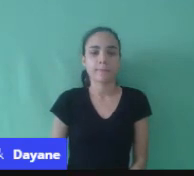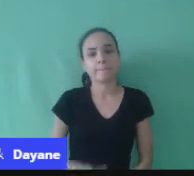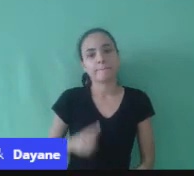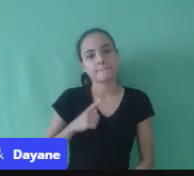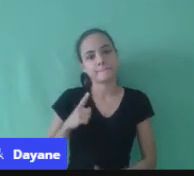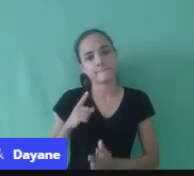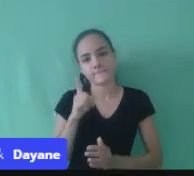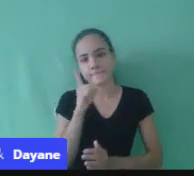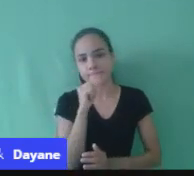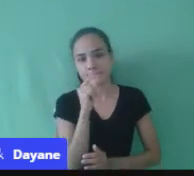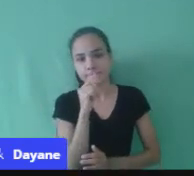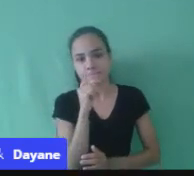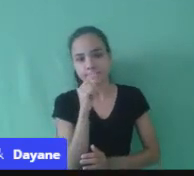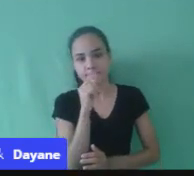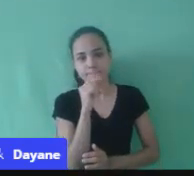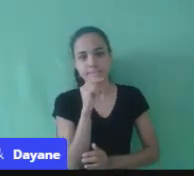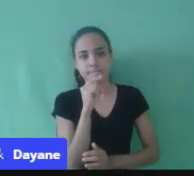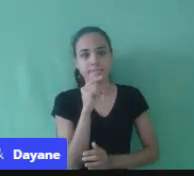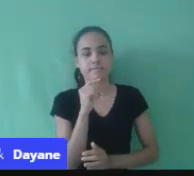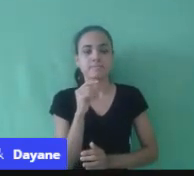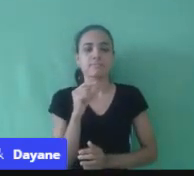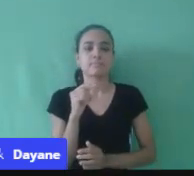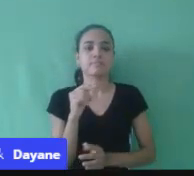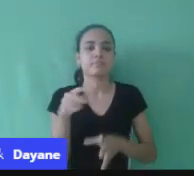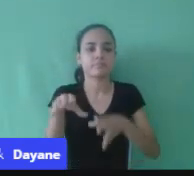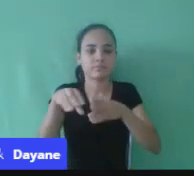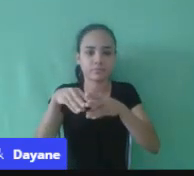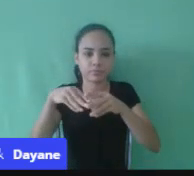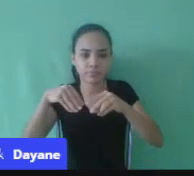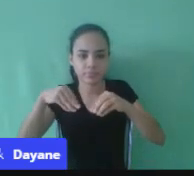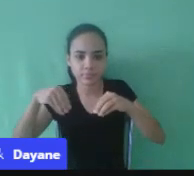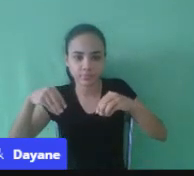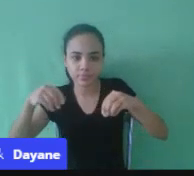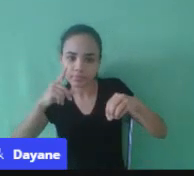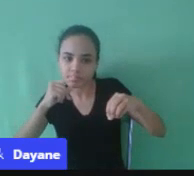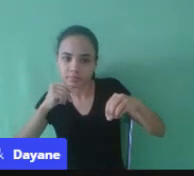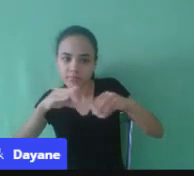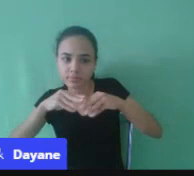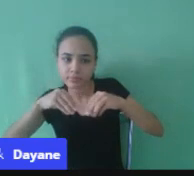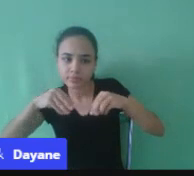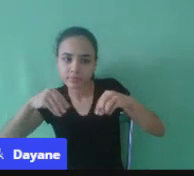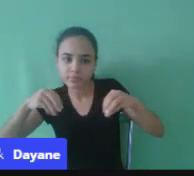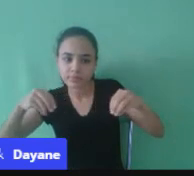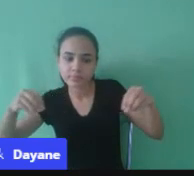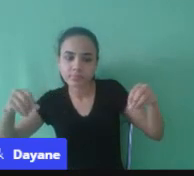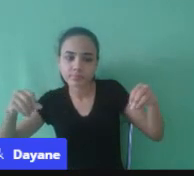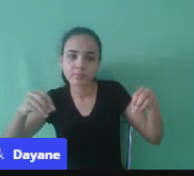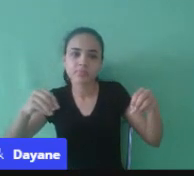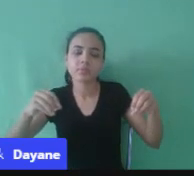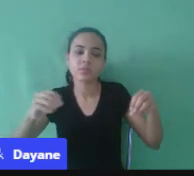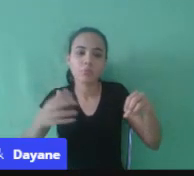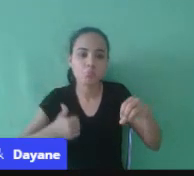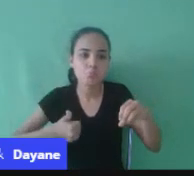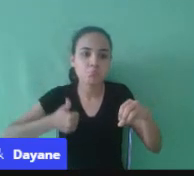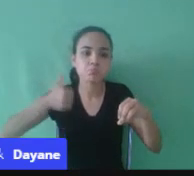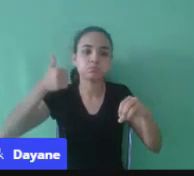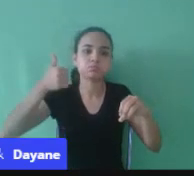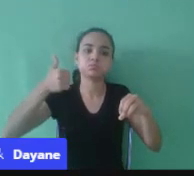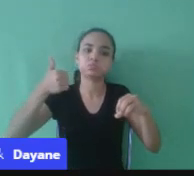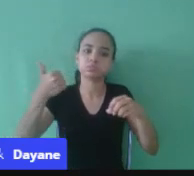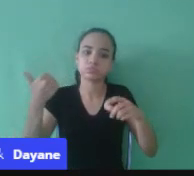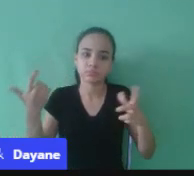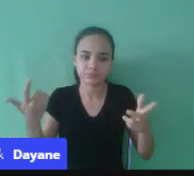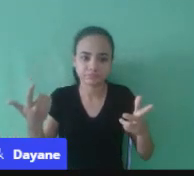nas águas subterrâneas. Por quê? Grande parte do aquífero Guarani, que é um dos